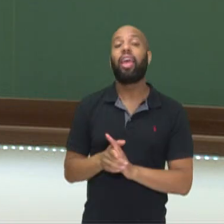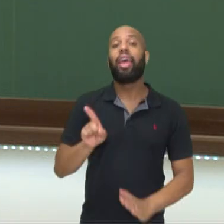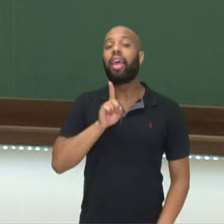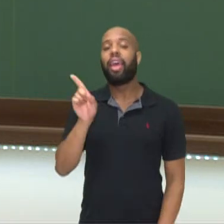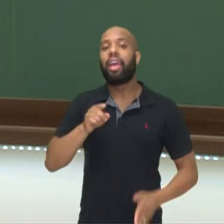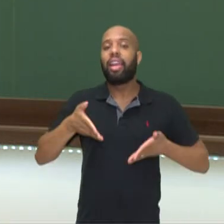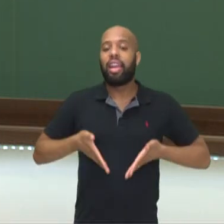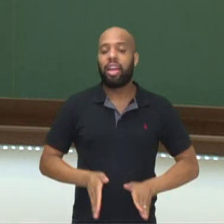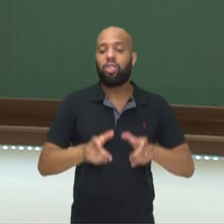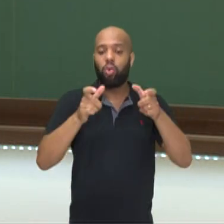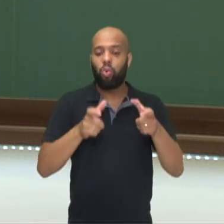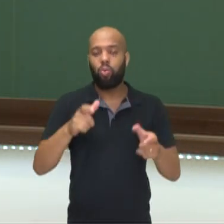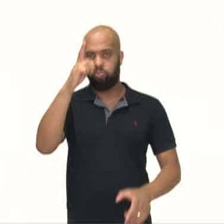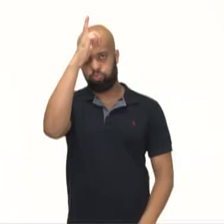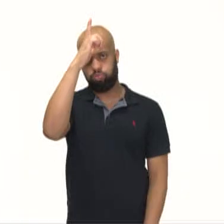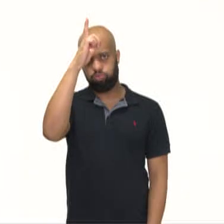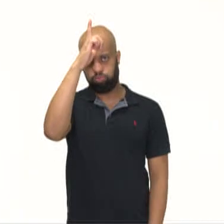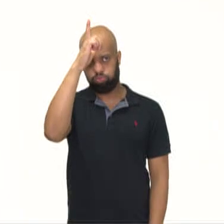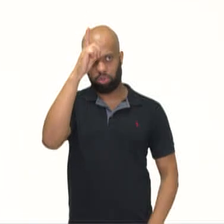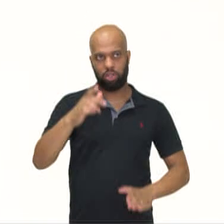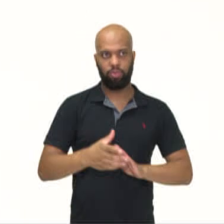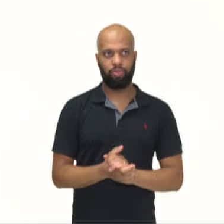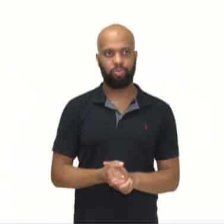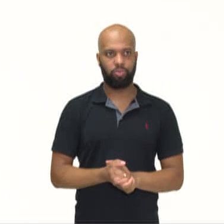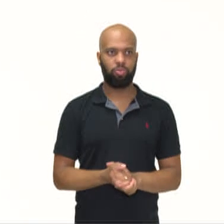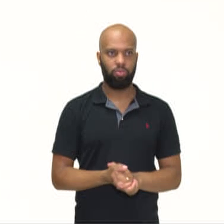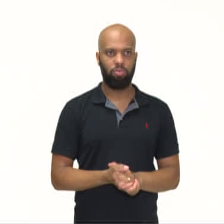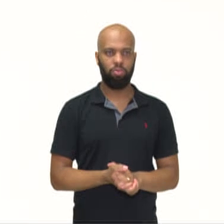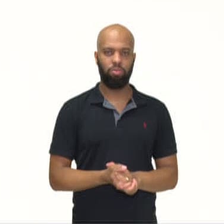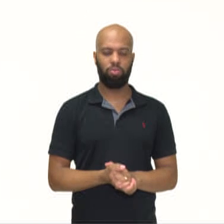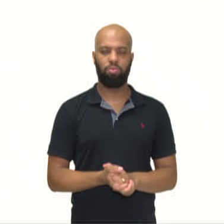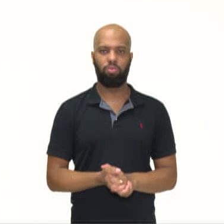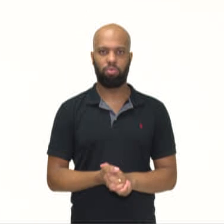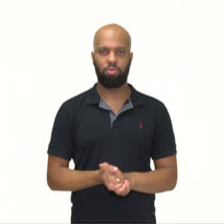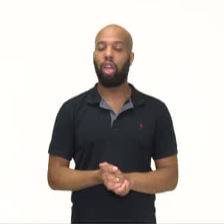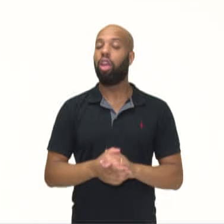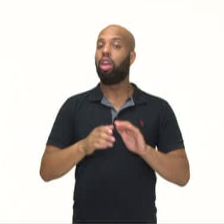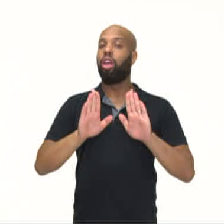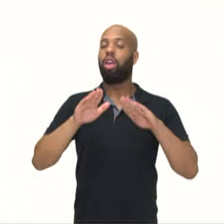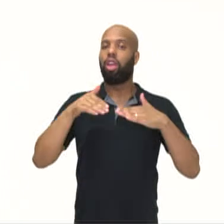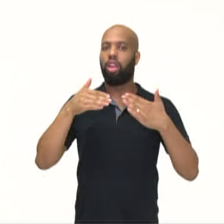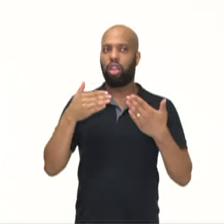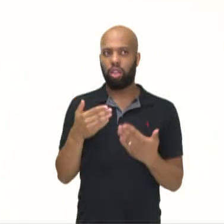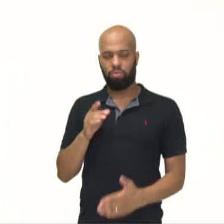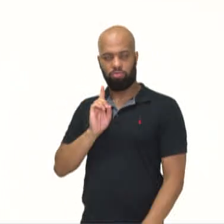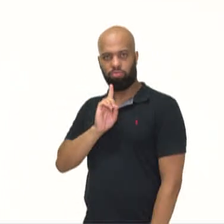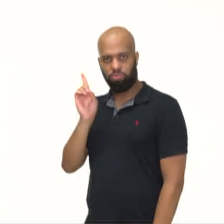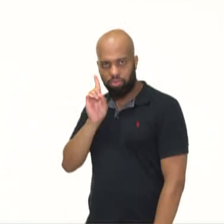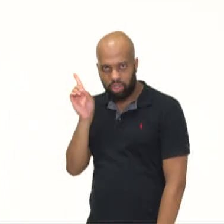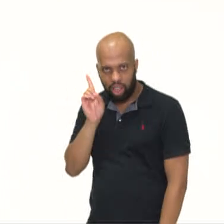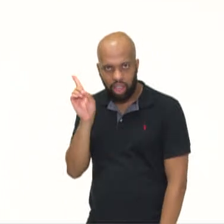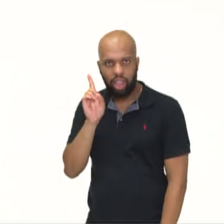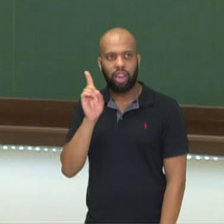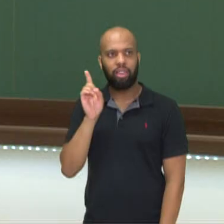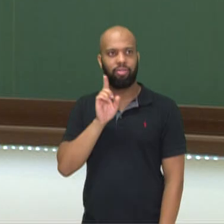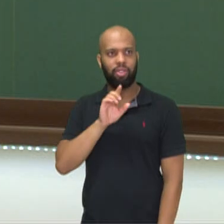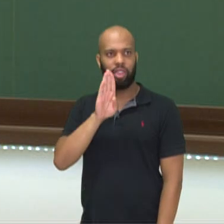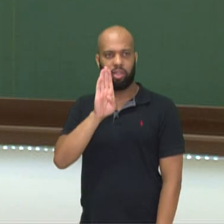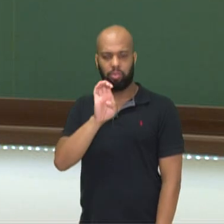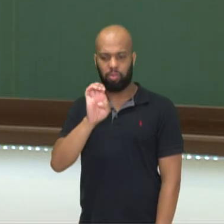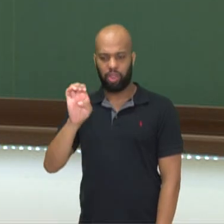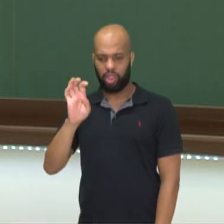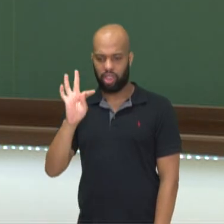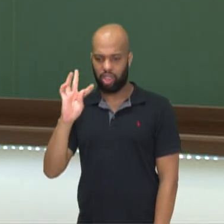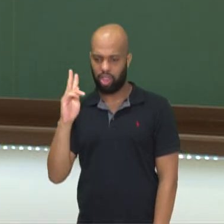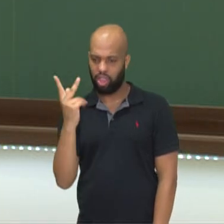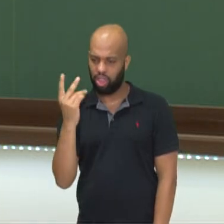é alemão, então seria Ludwig van Beethoven. Mas como a gente está em português brasileiro, então vamos falar Beethoven, não